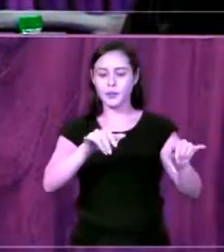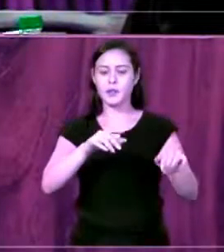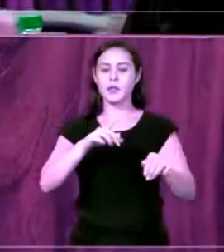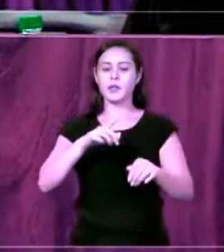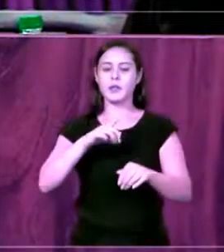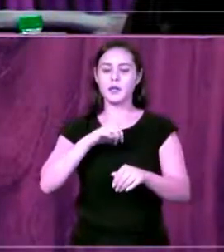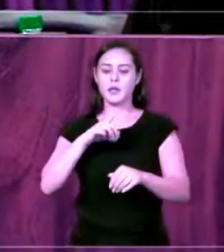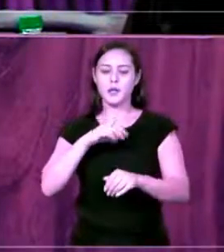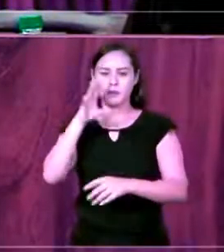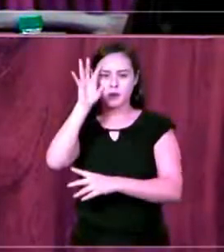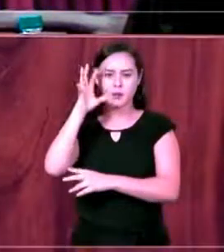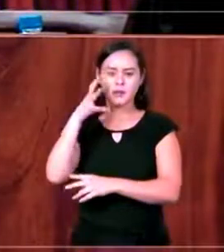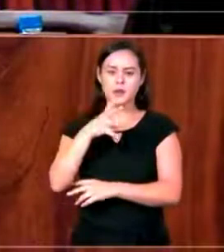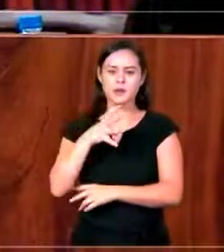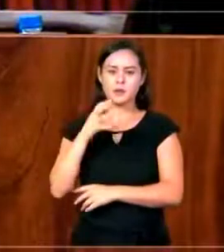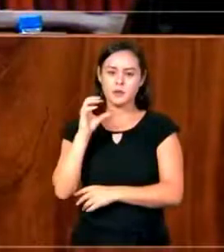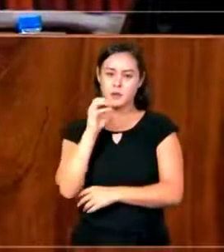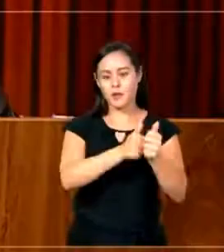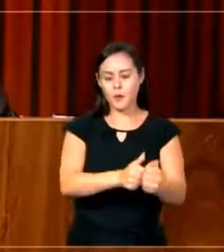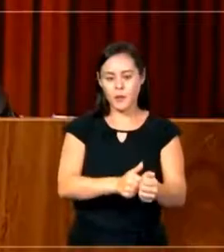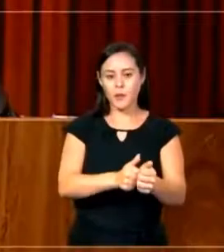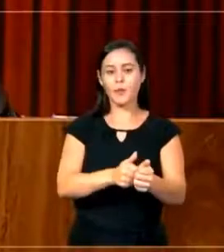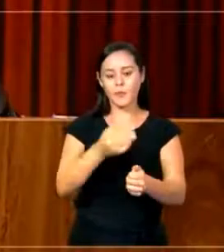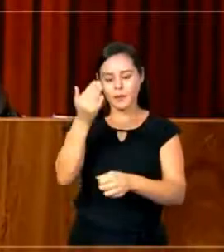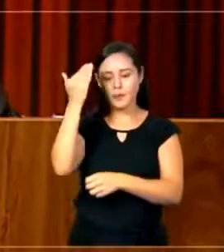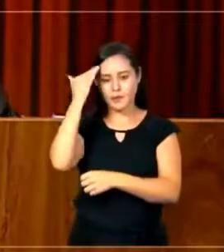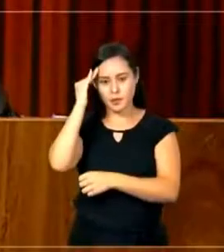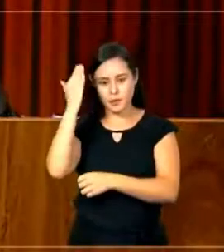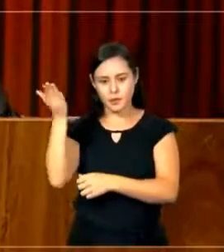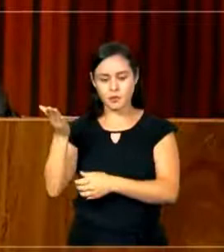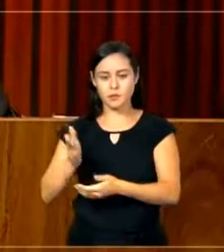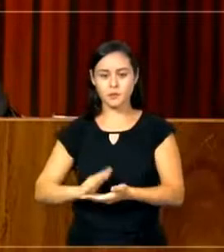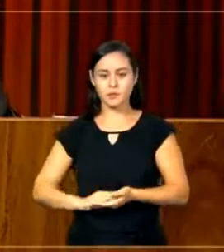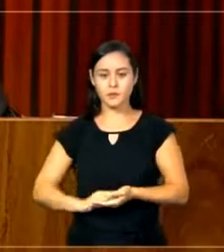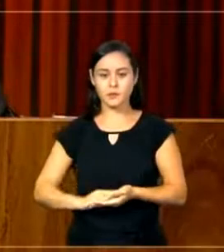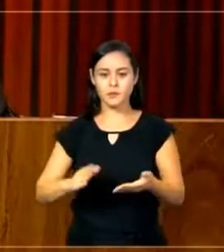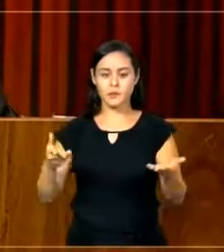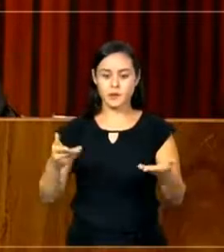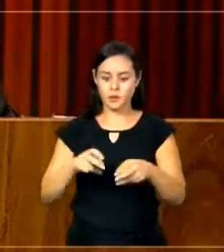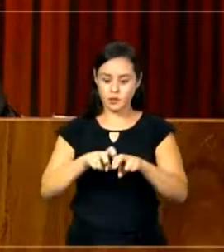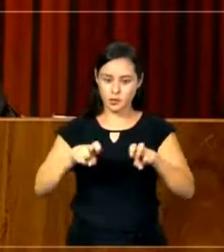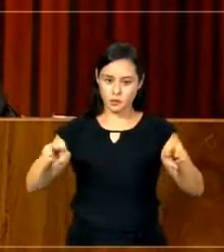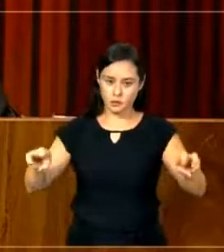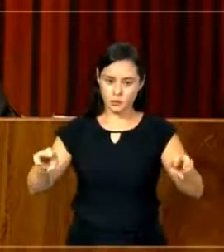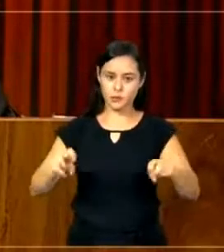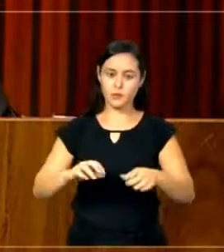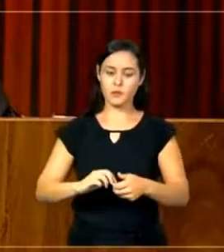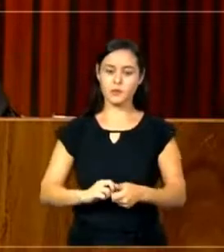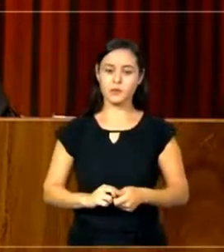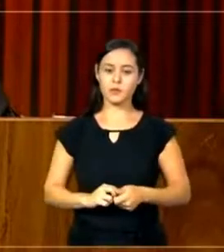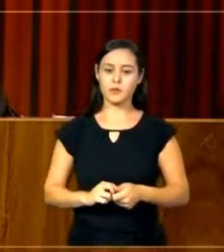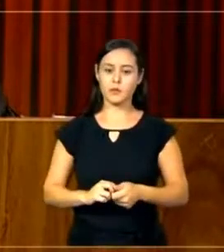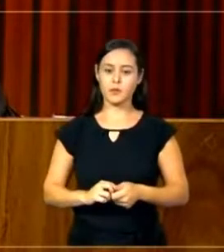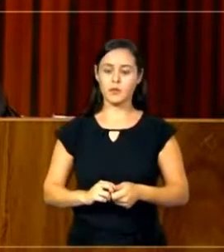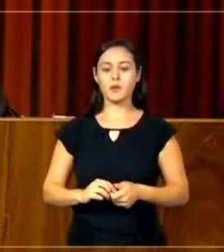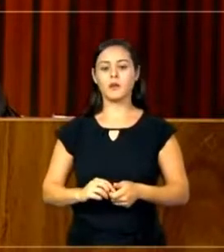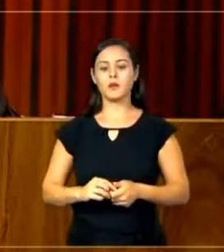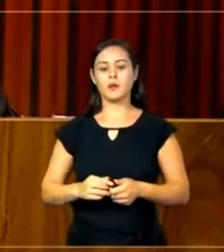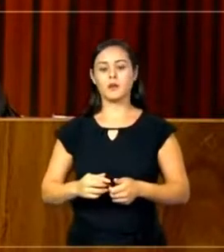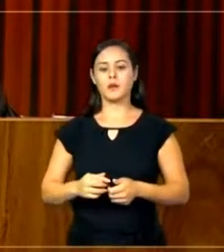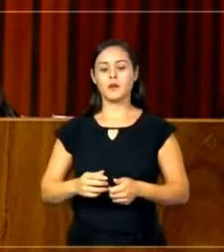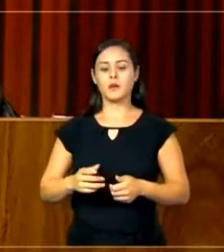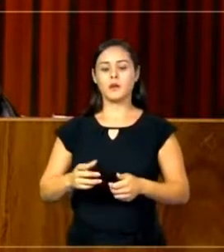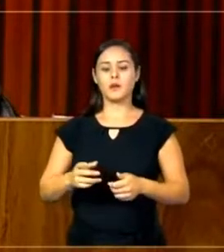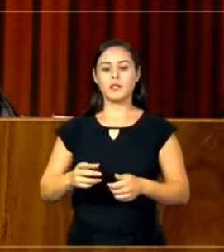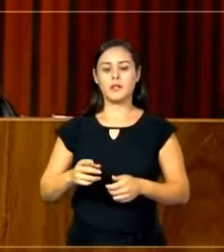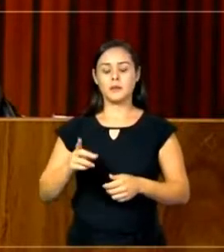necessária. É como o voto, presidente. Penso que esta Corte, mesmo quando injustamente